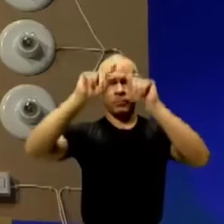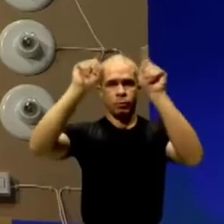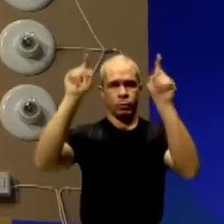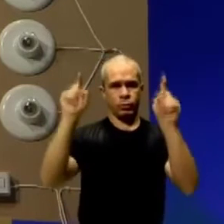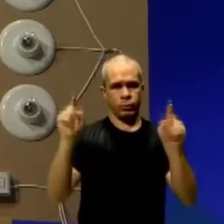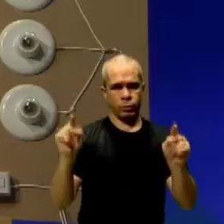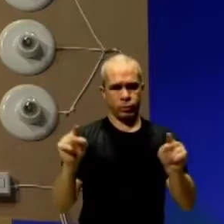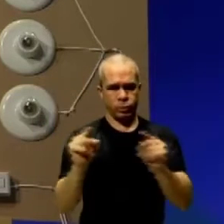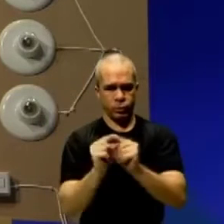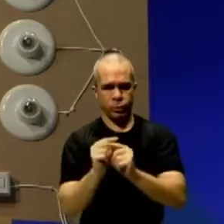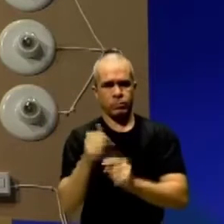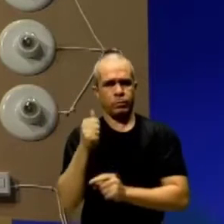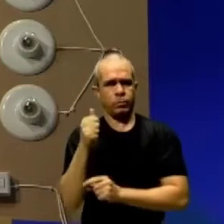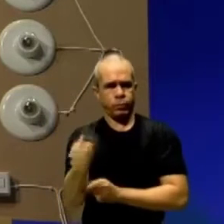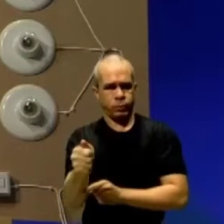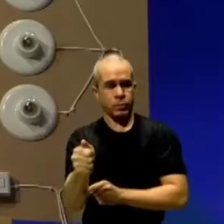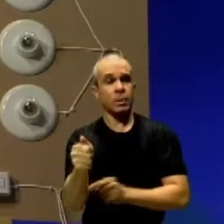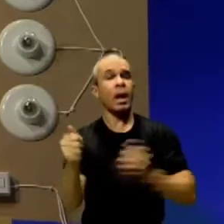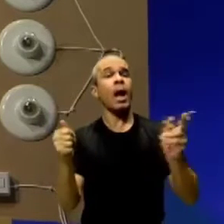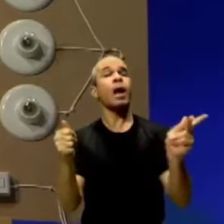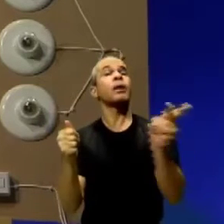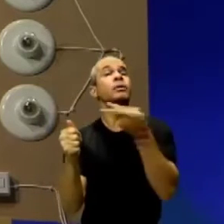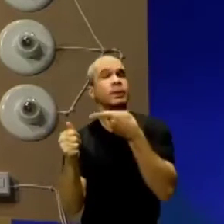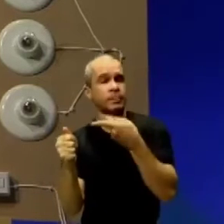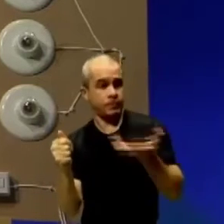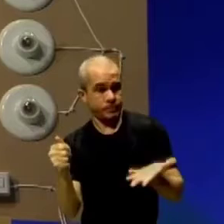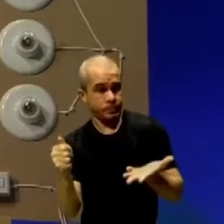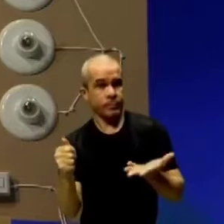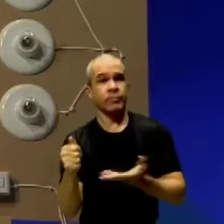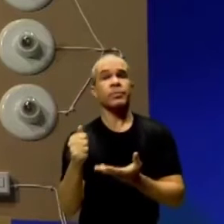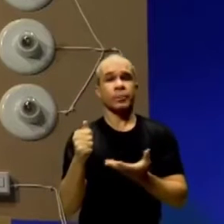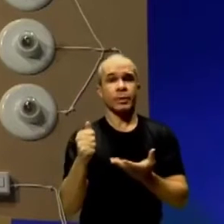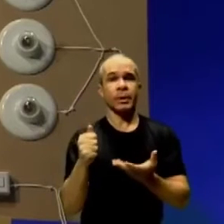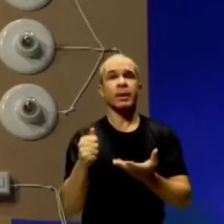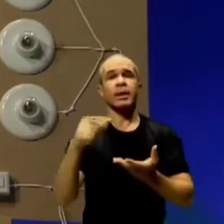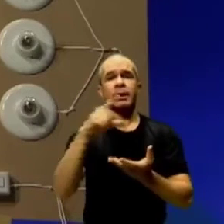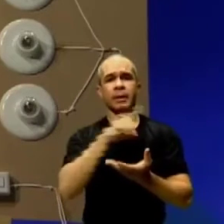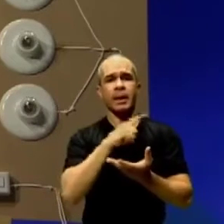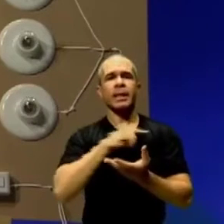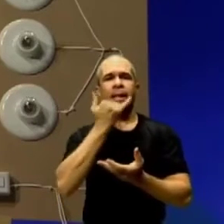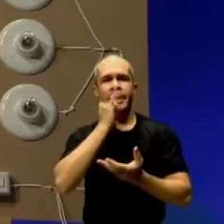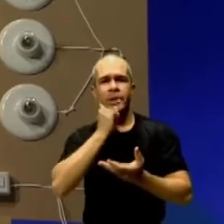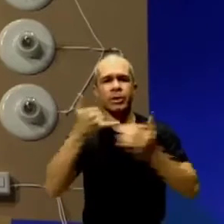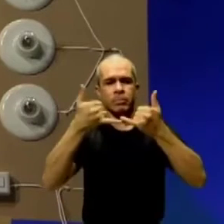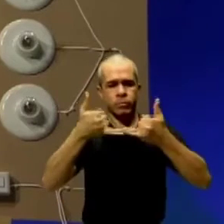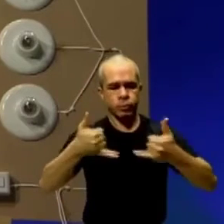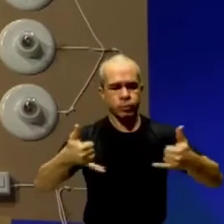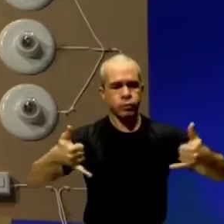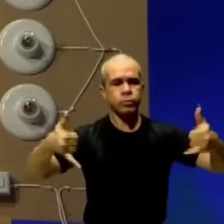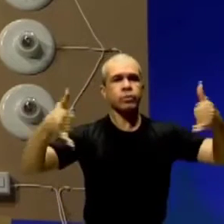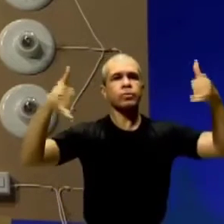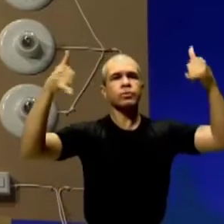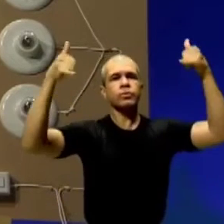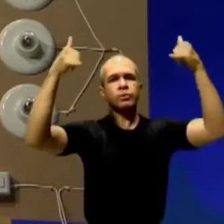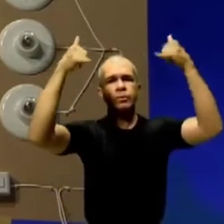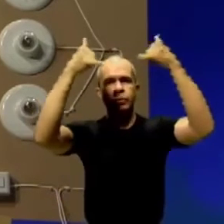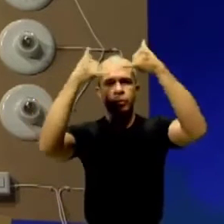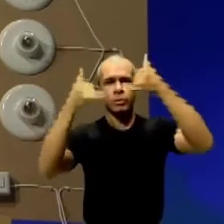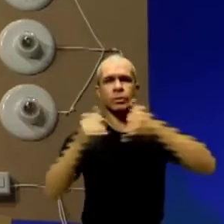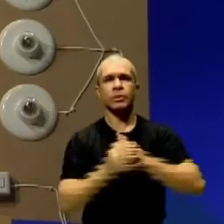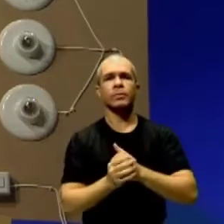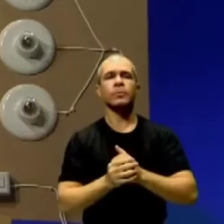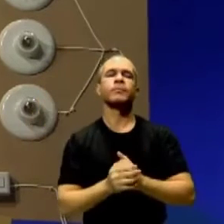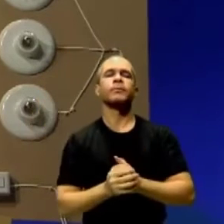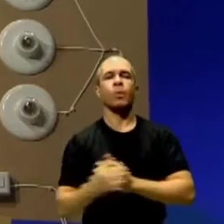circuito fechado, o que vai acontecer? Eu vou ter uma corrente passando novamente por ela. Então, o que acontece? Ela vem aqui, olha,